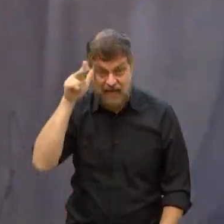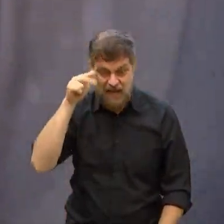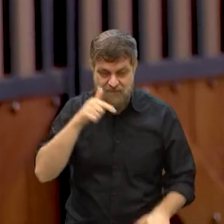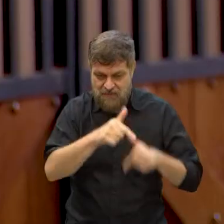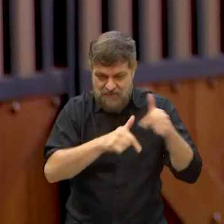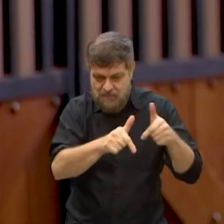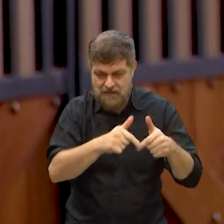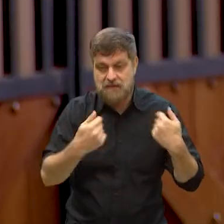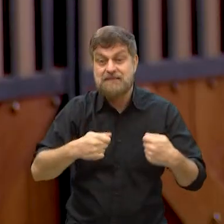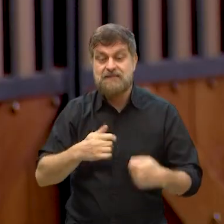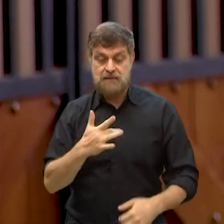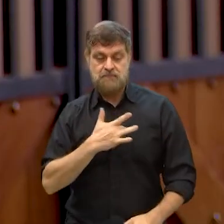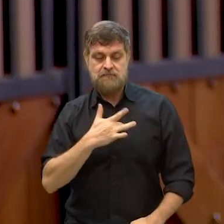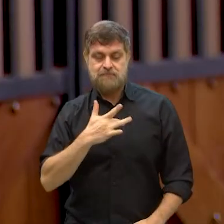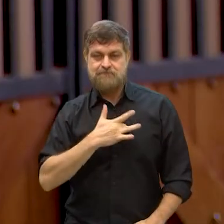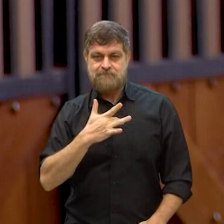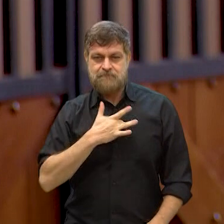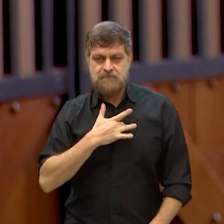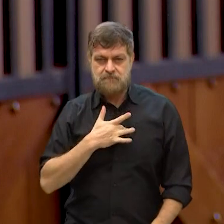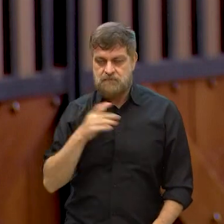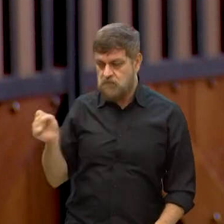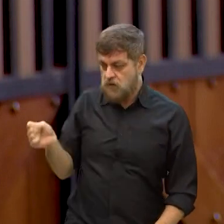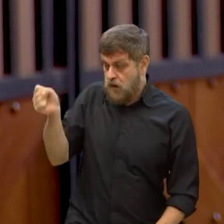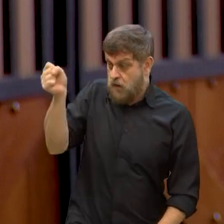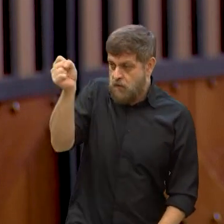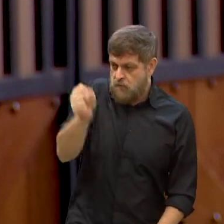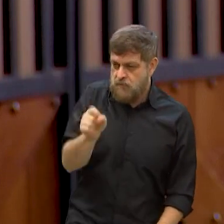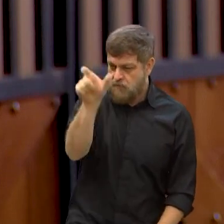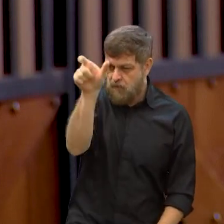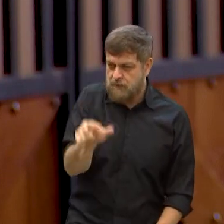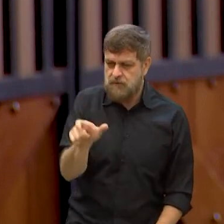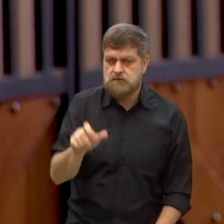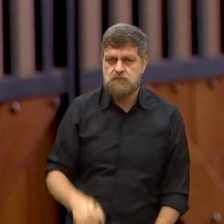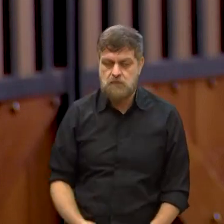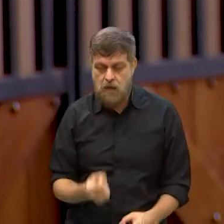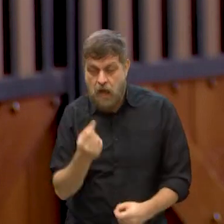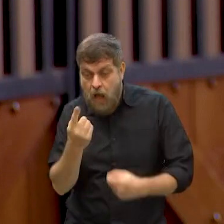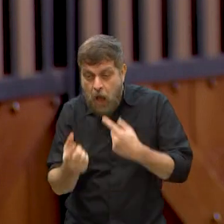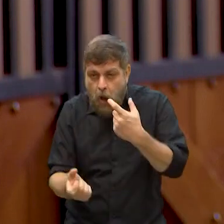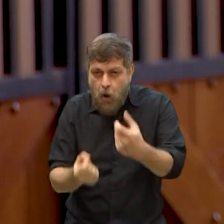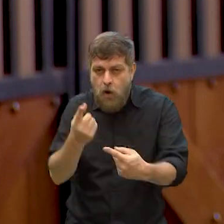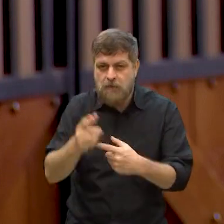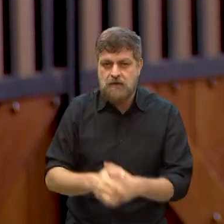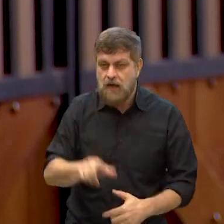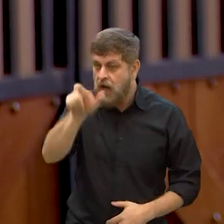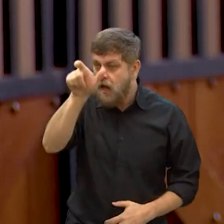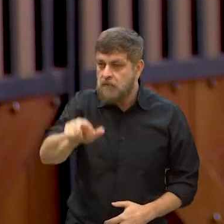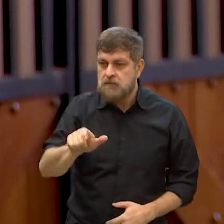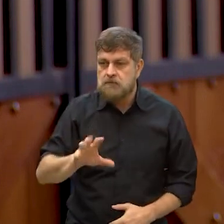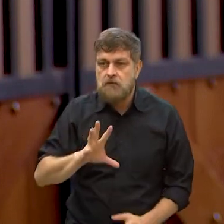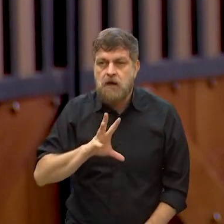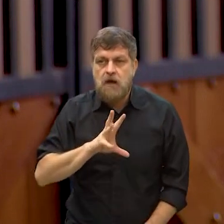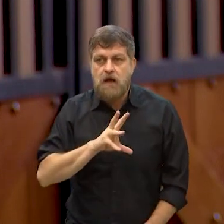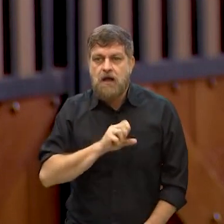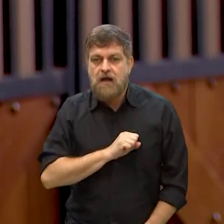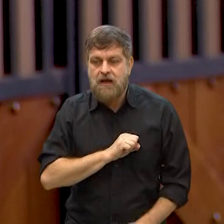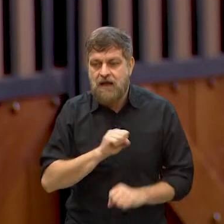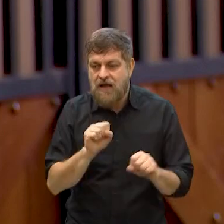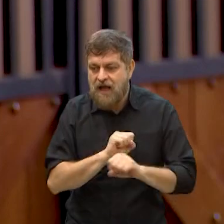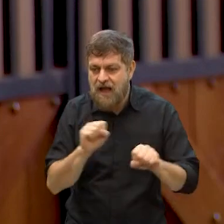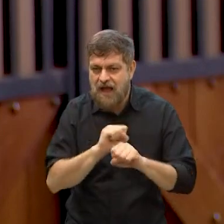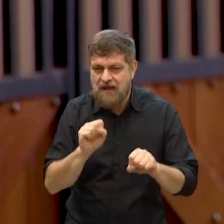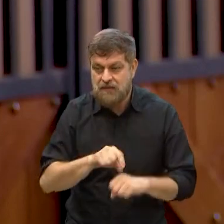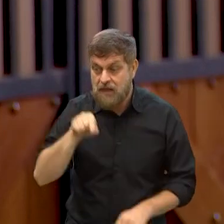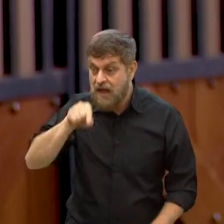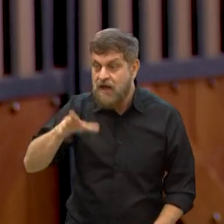apaixonado. Então, muitas vezes, a gente pega uma pessoa que não é desse meio. Algumas das vezes a pessoa se apaixona